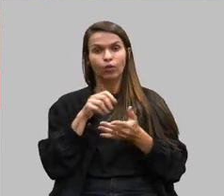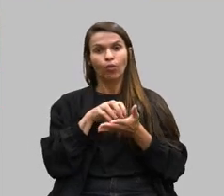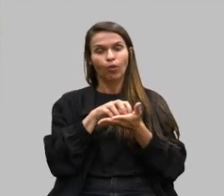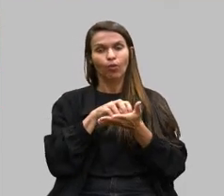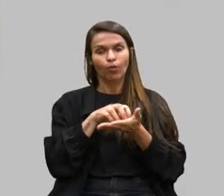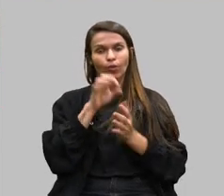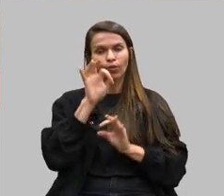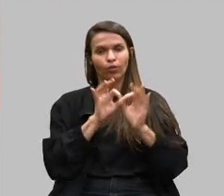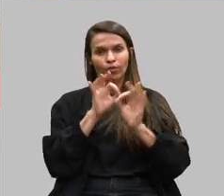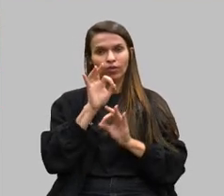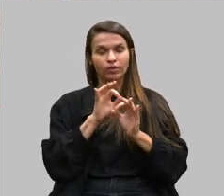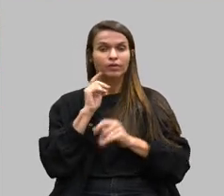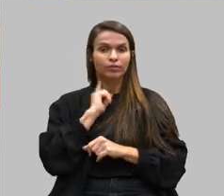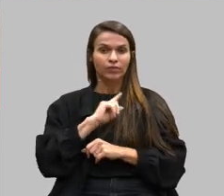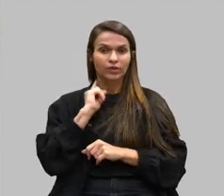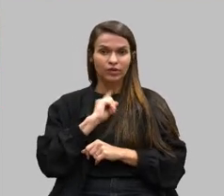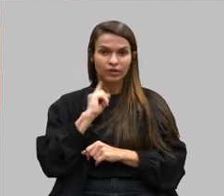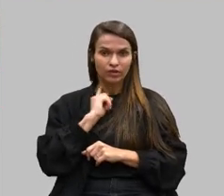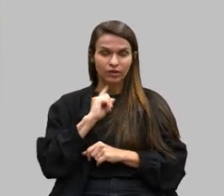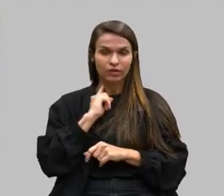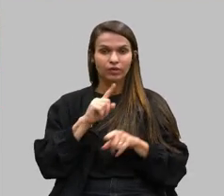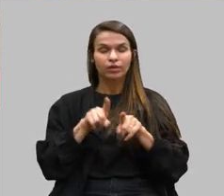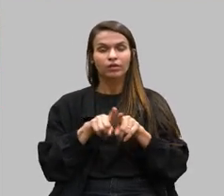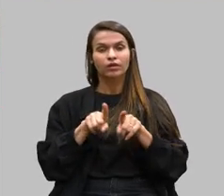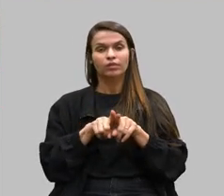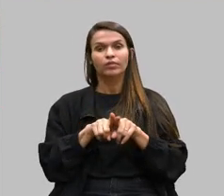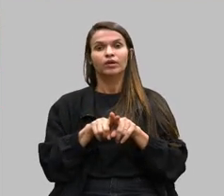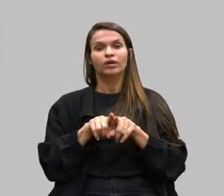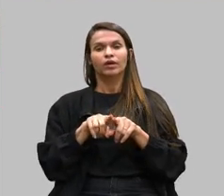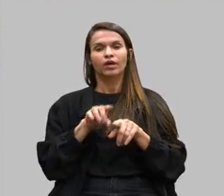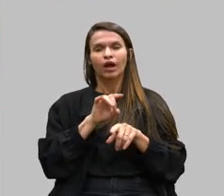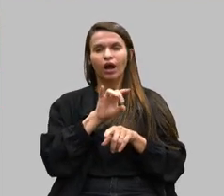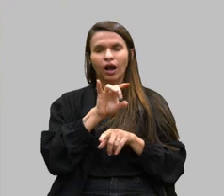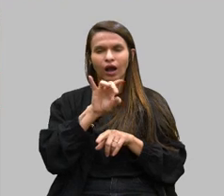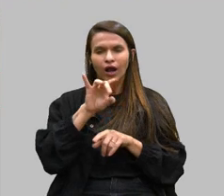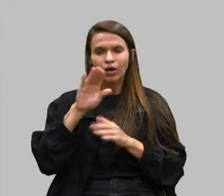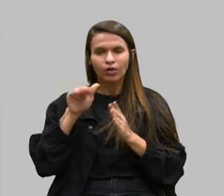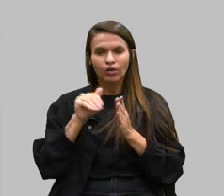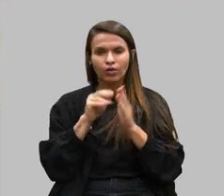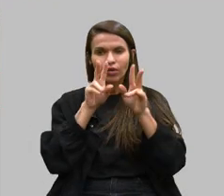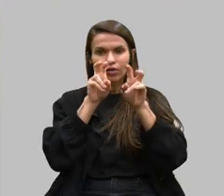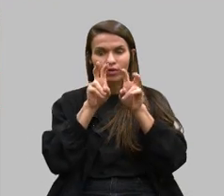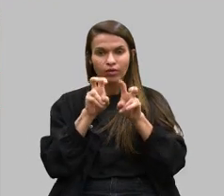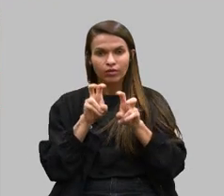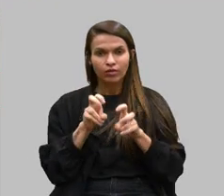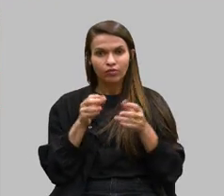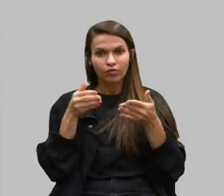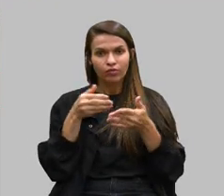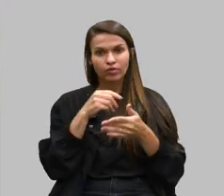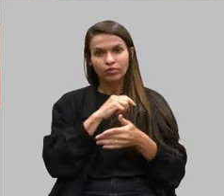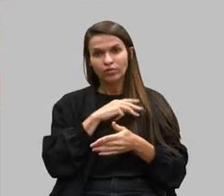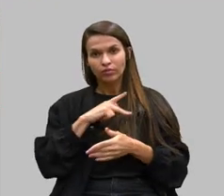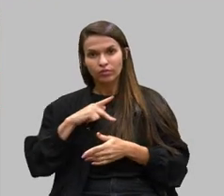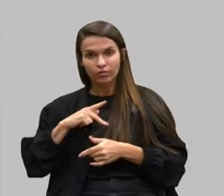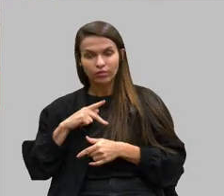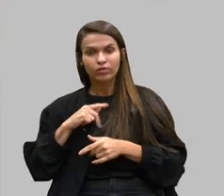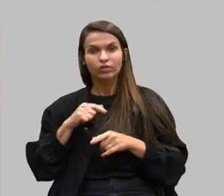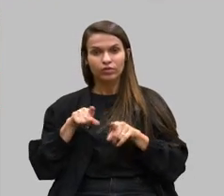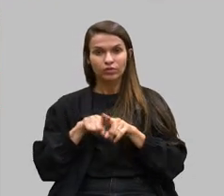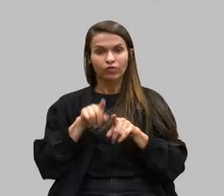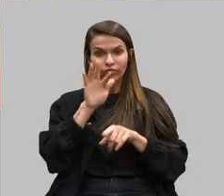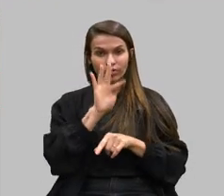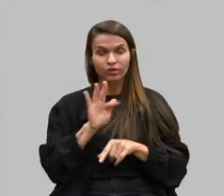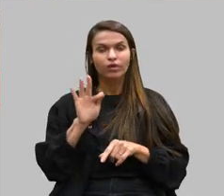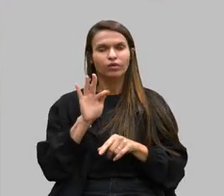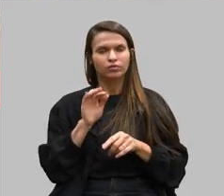nós temos agido assim par e passo para que todas ess essas questões no que des respeito ao Ministério Público Federal sejam bem tratadas